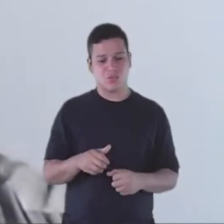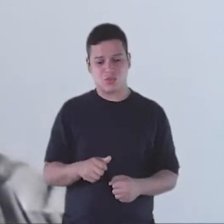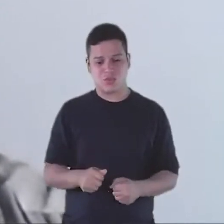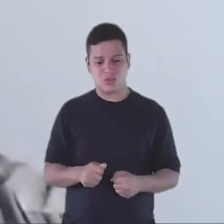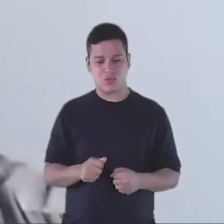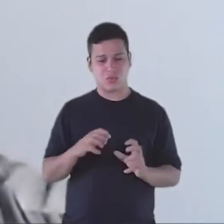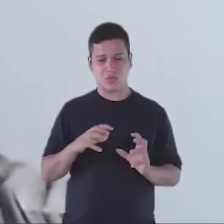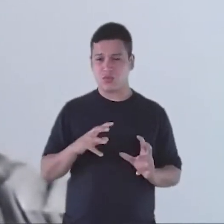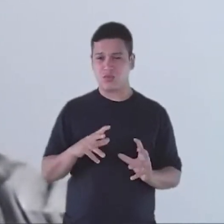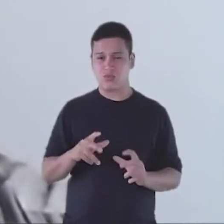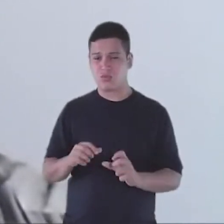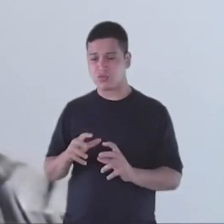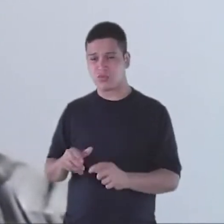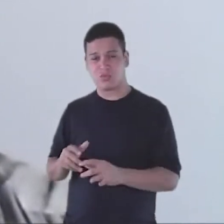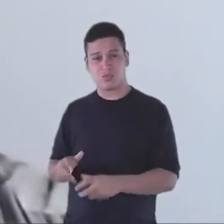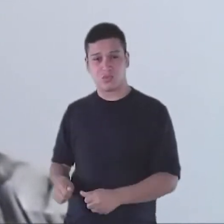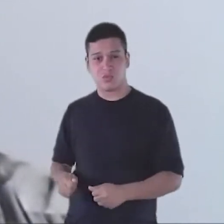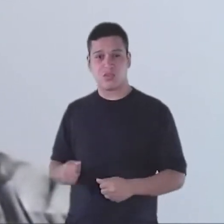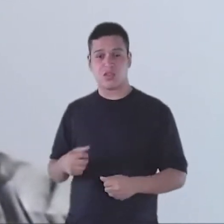deslugar.